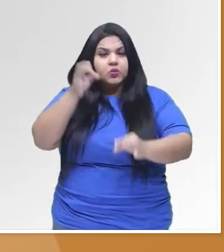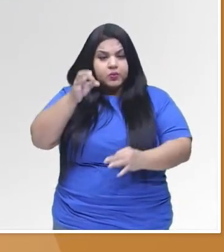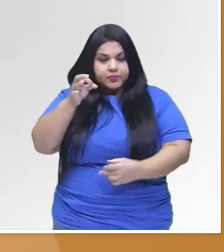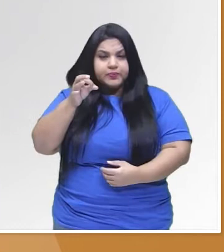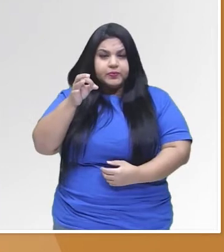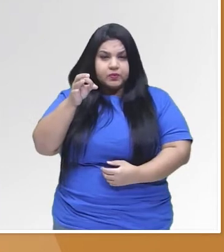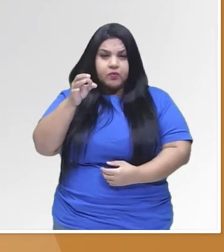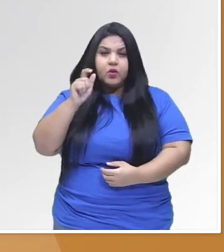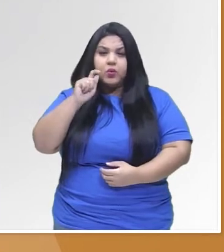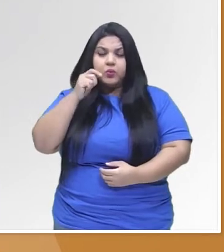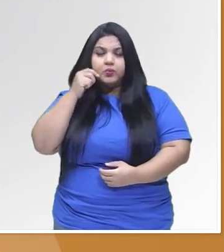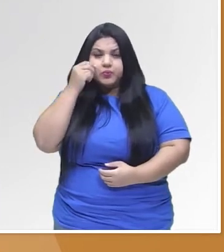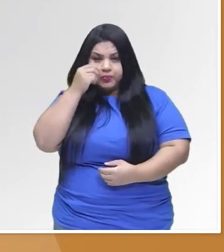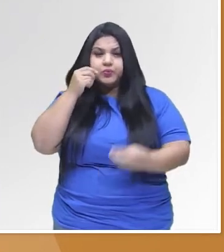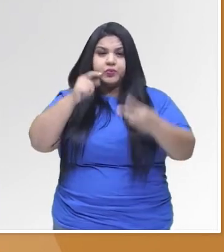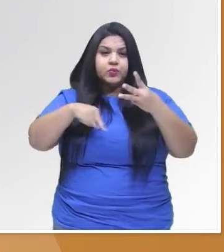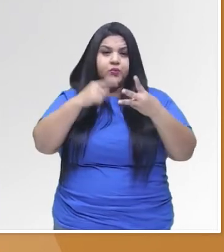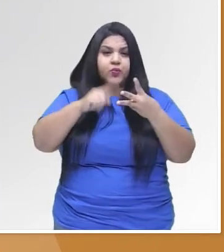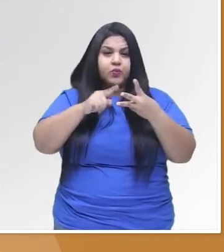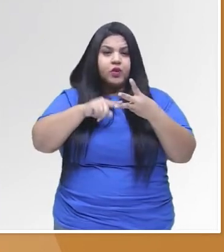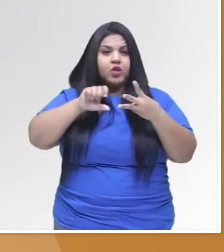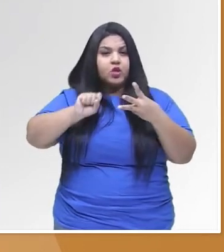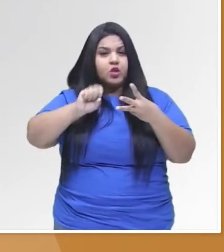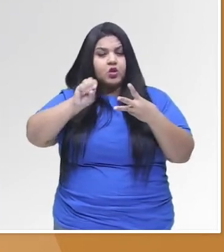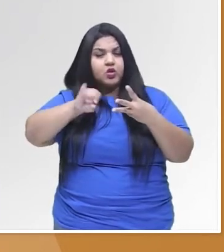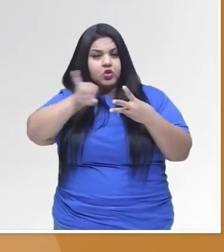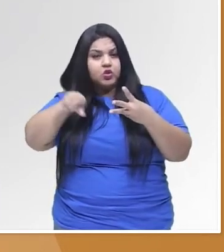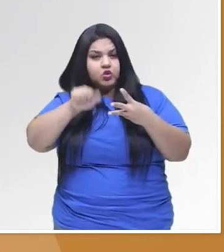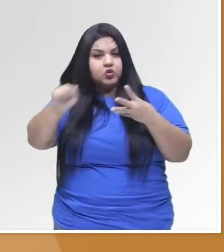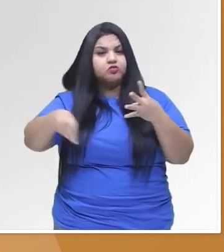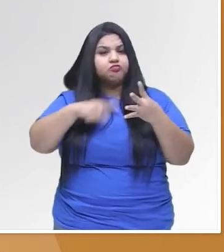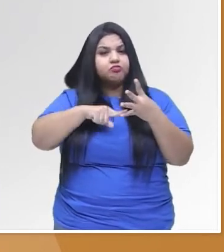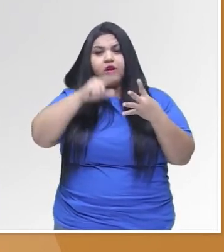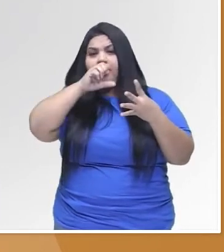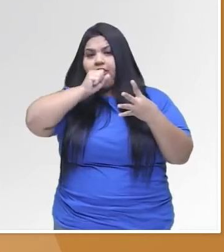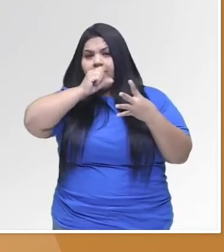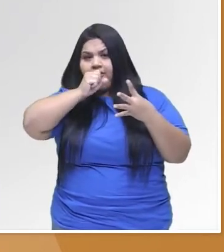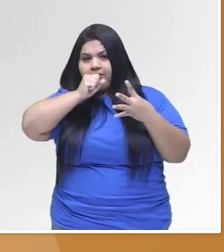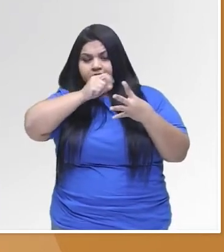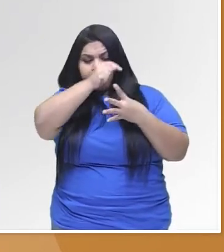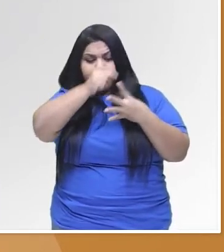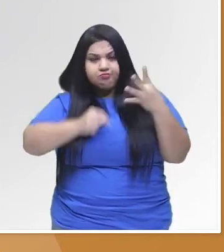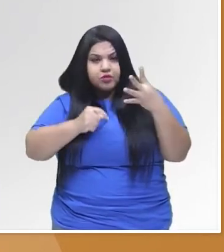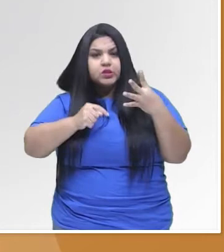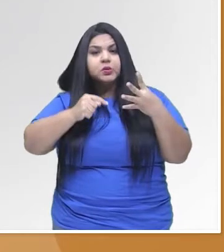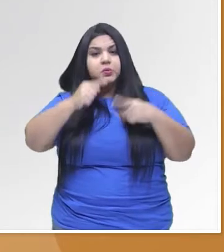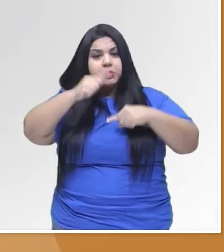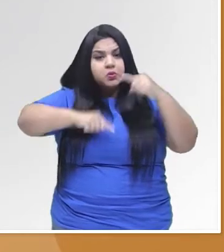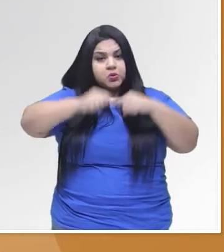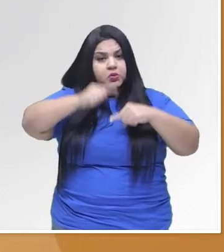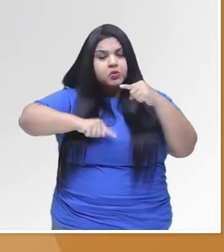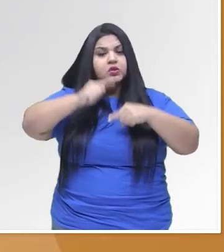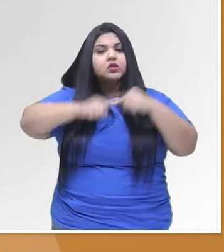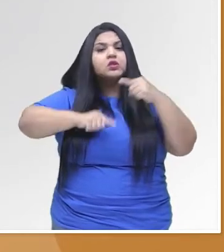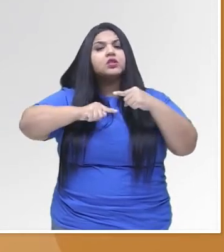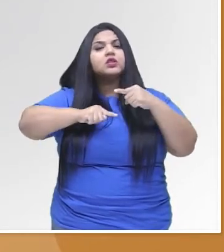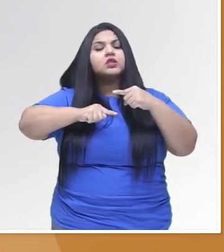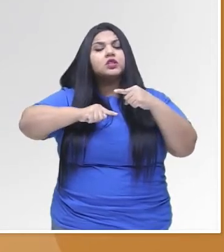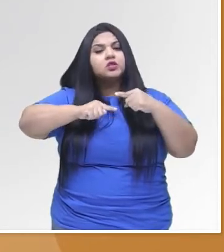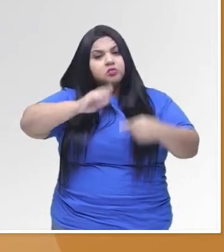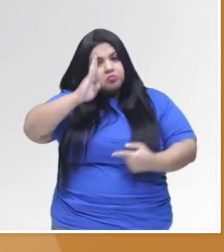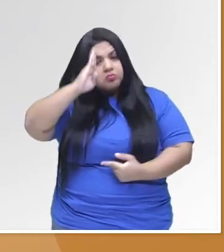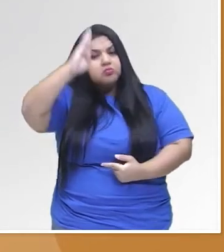cana-de-açúcar, agricultura da soja e da laranja, tá? São os produtos aí em destaque